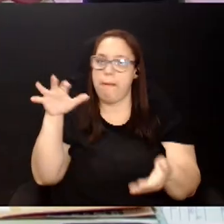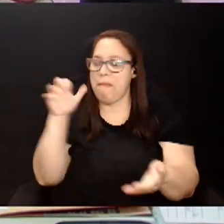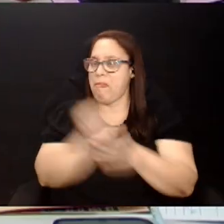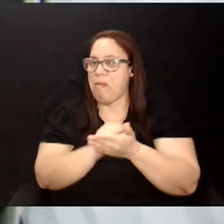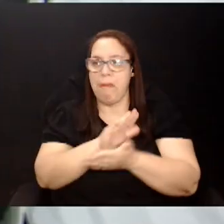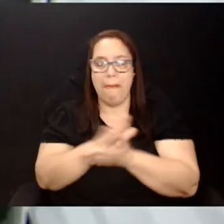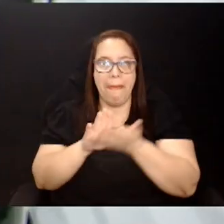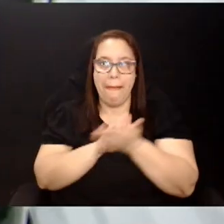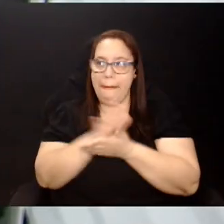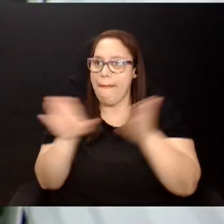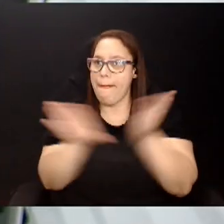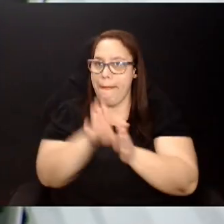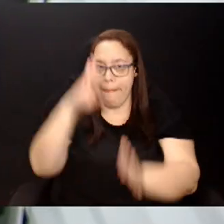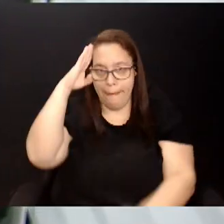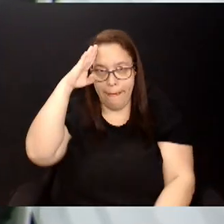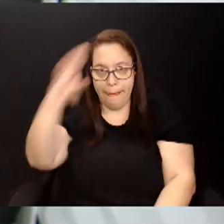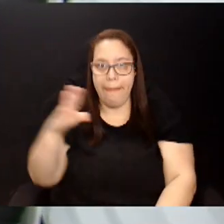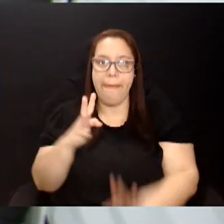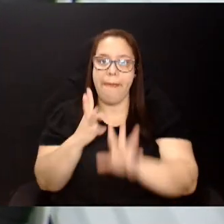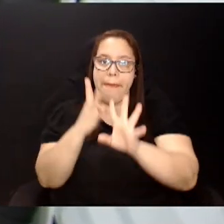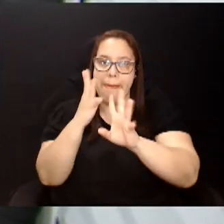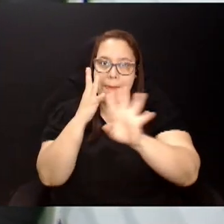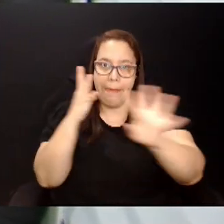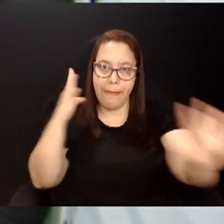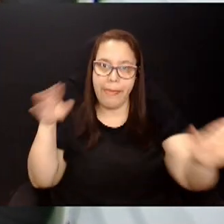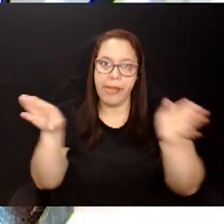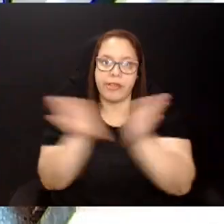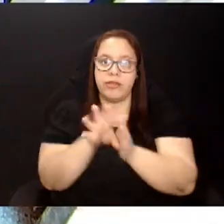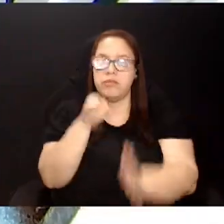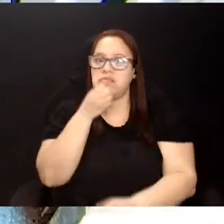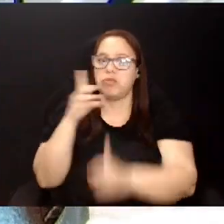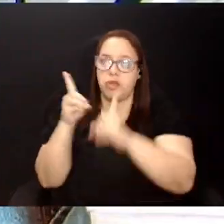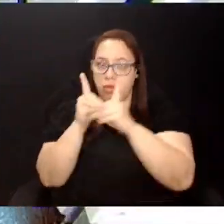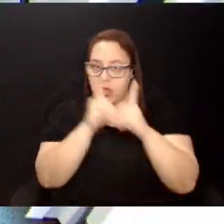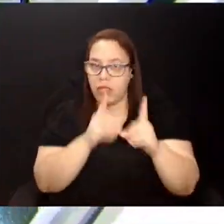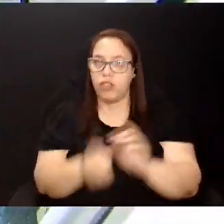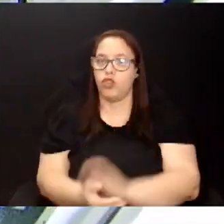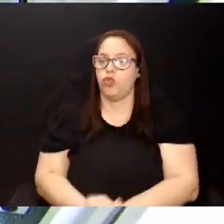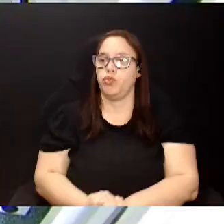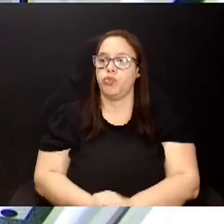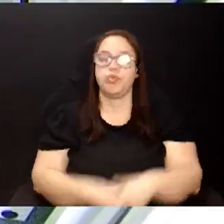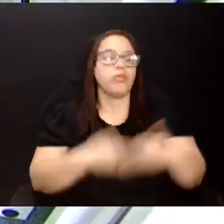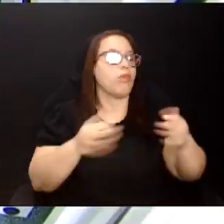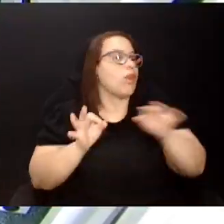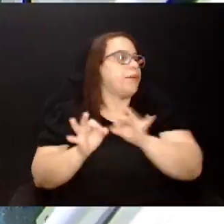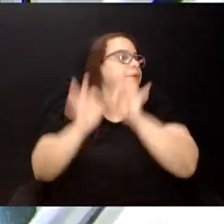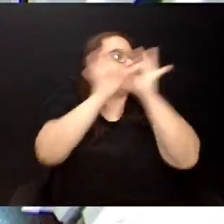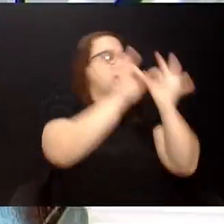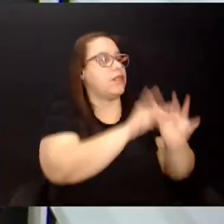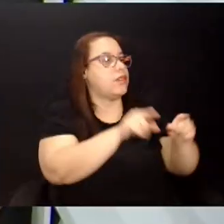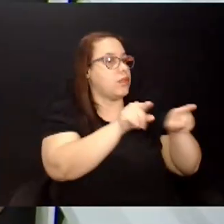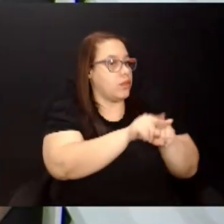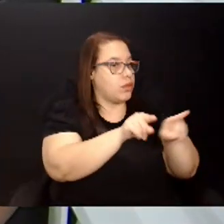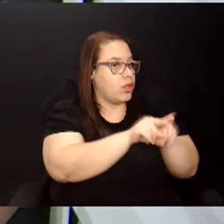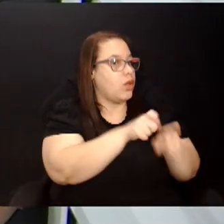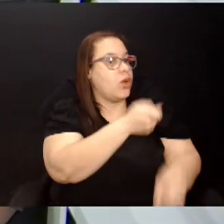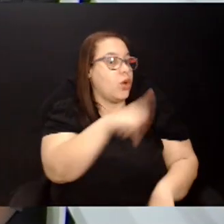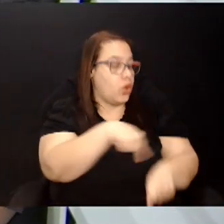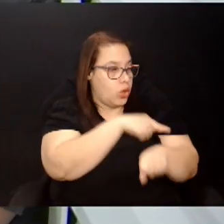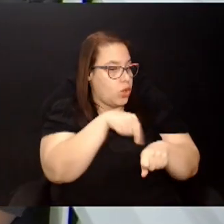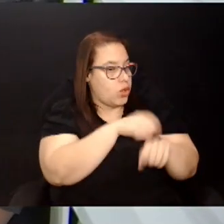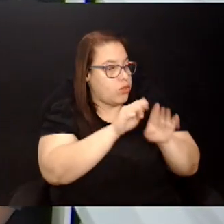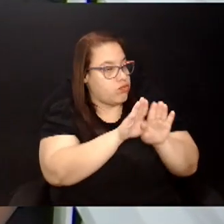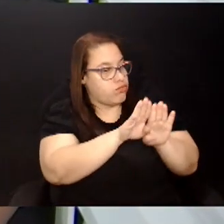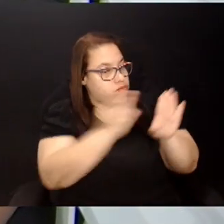vir direto, é por ordem de chegada, que será muito bem atendido. E para quem está nos acompanhando também, qual o horário de funcionamento que